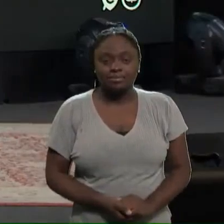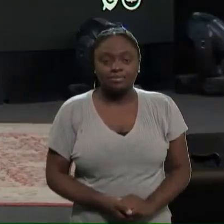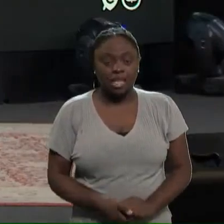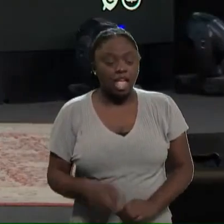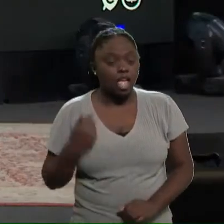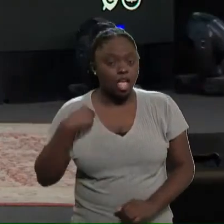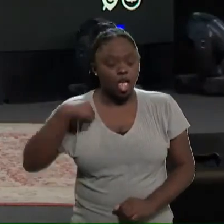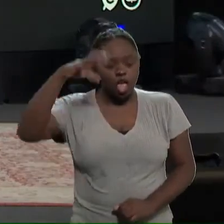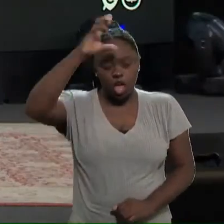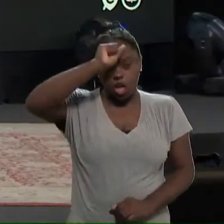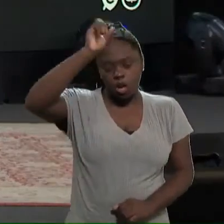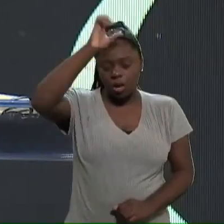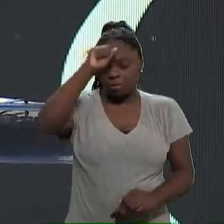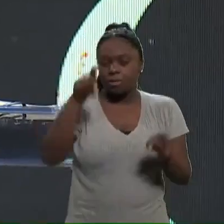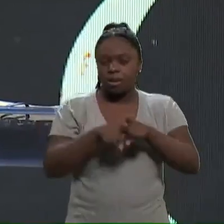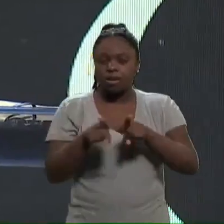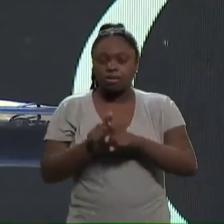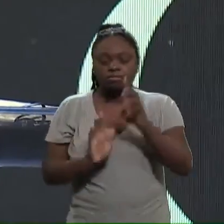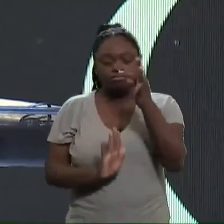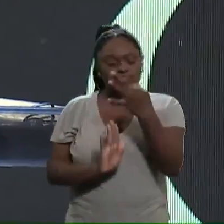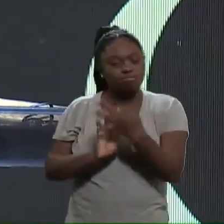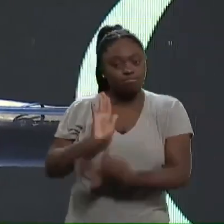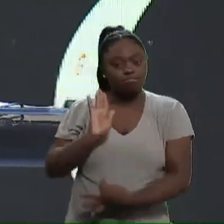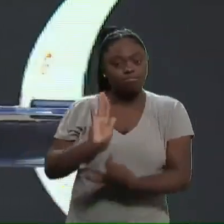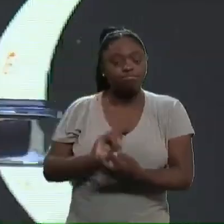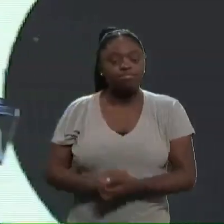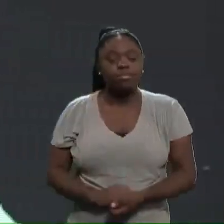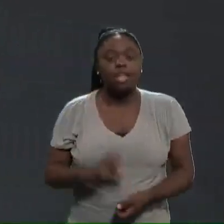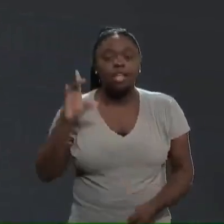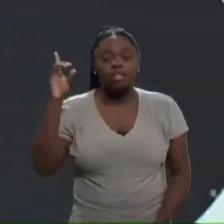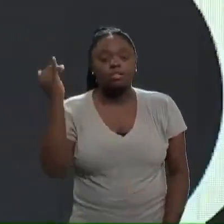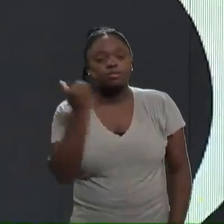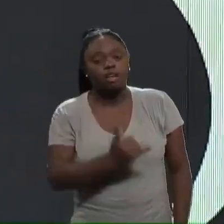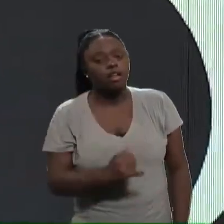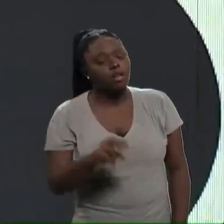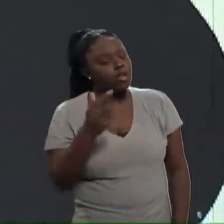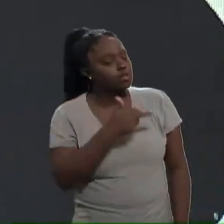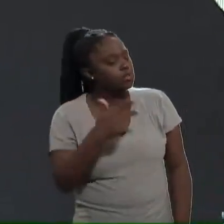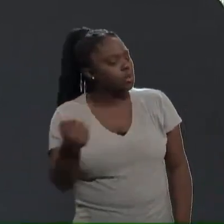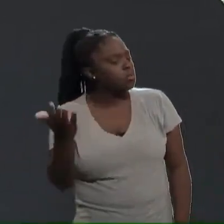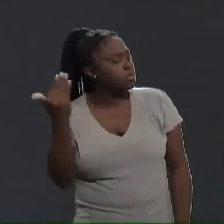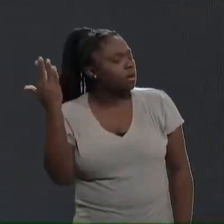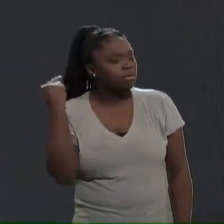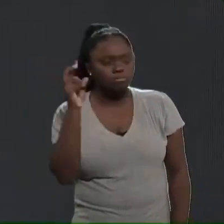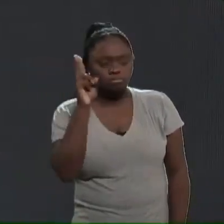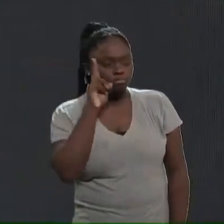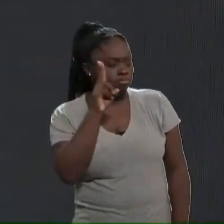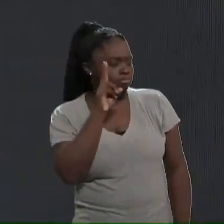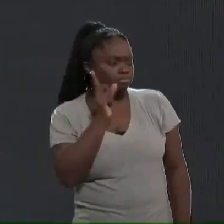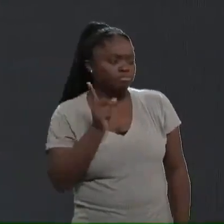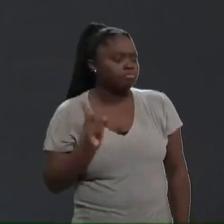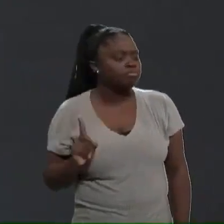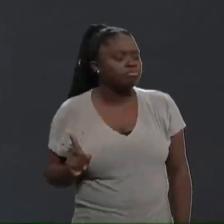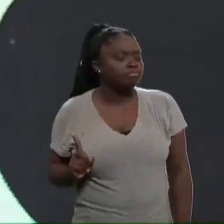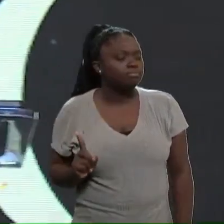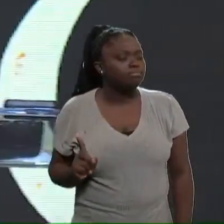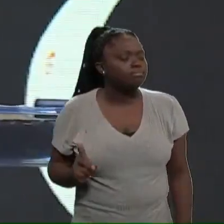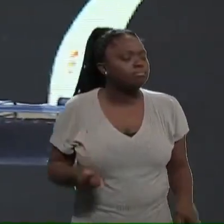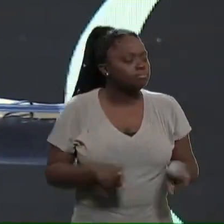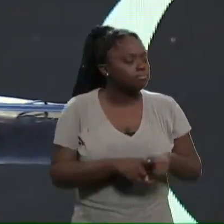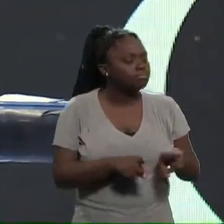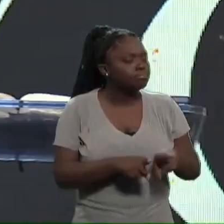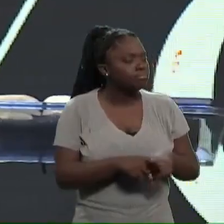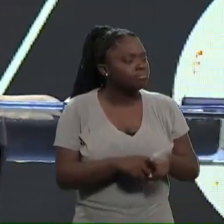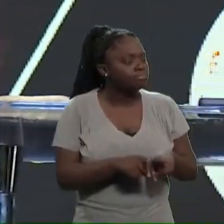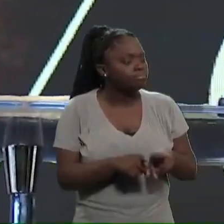Sabe o que eu aprendo também nesse texto? Deus vai dizer assim: não vos lembreis das coisas passadas, nem traigais